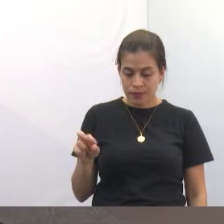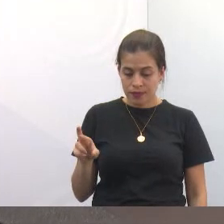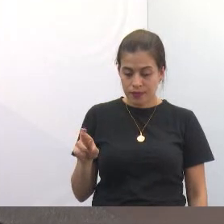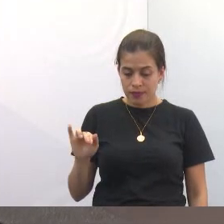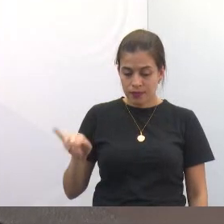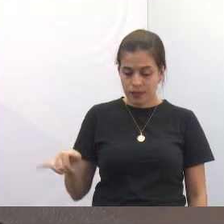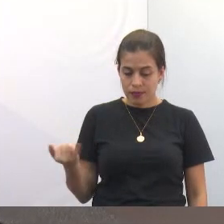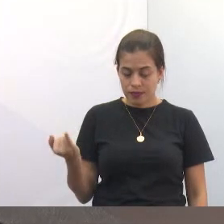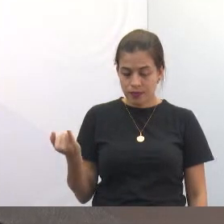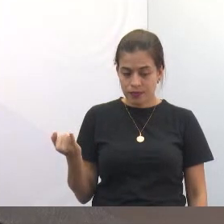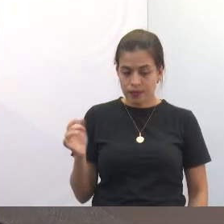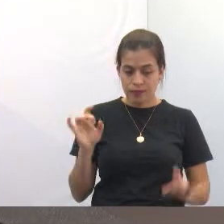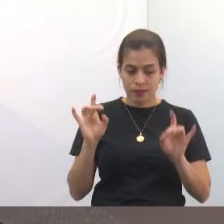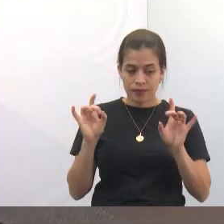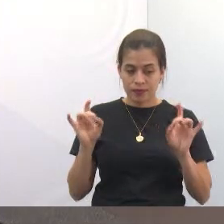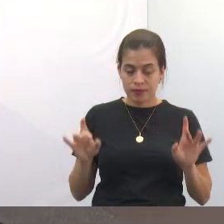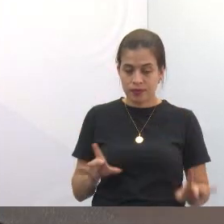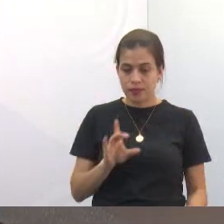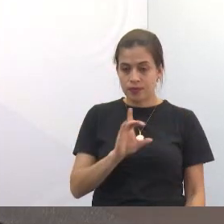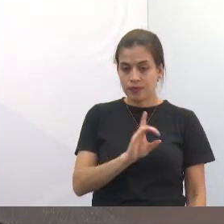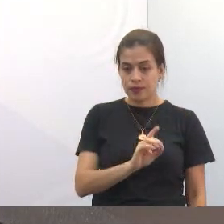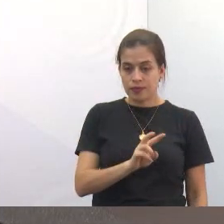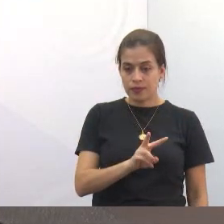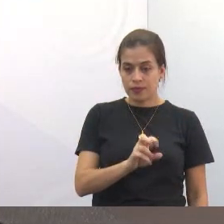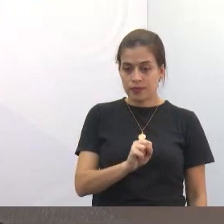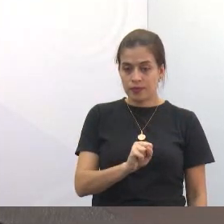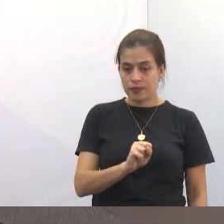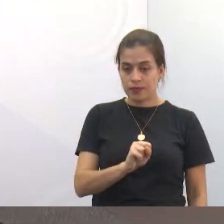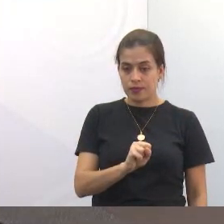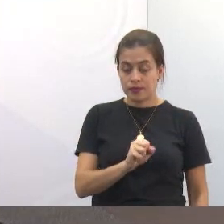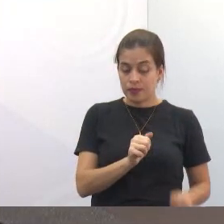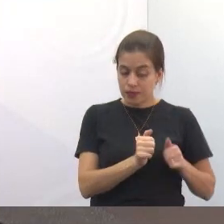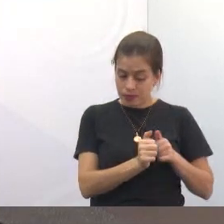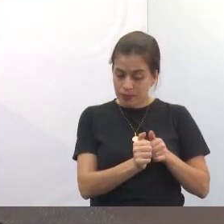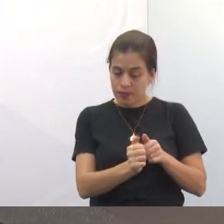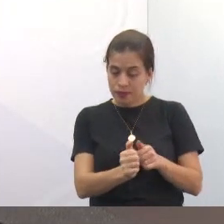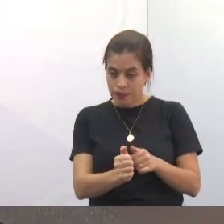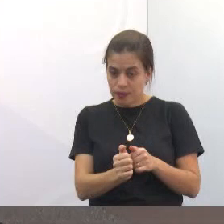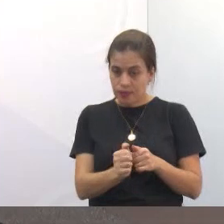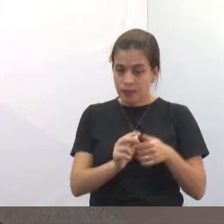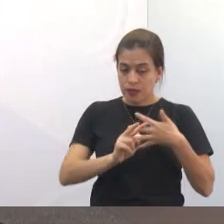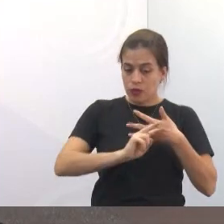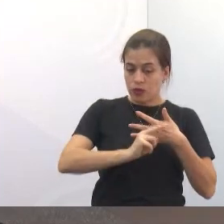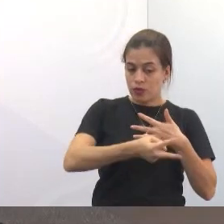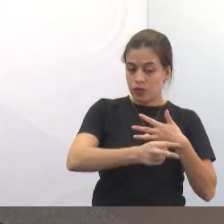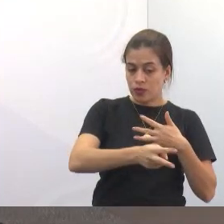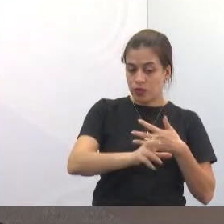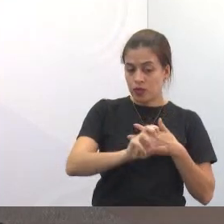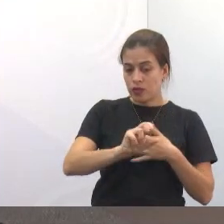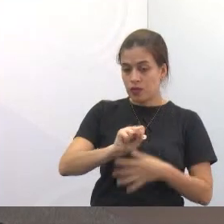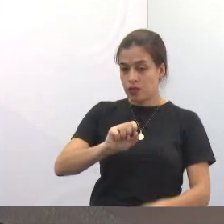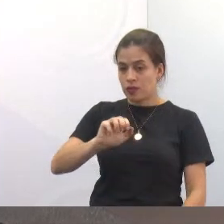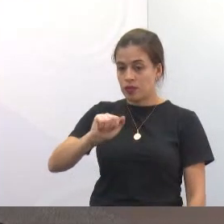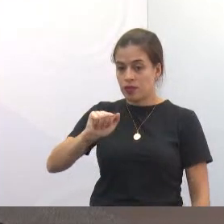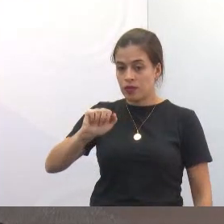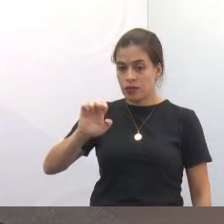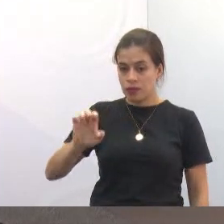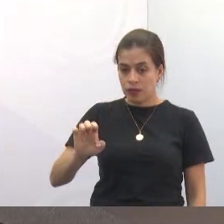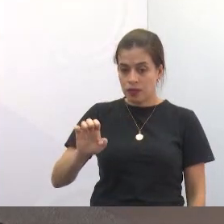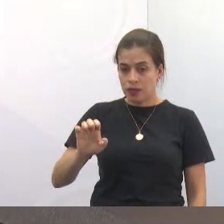em especial a DVS, acompanha diretamente resultados do SAAE, e tanto